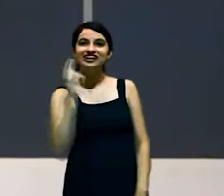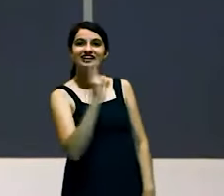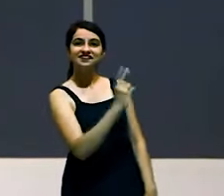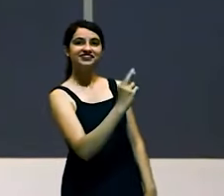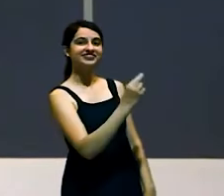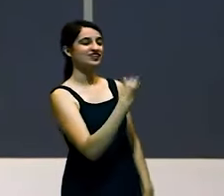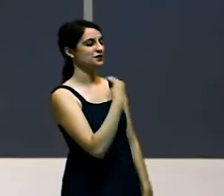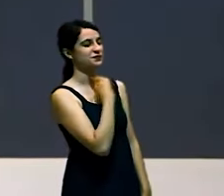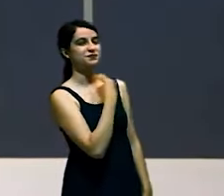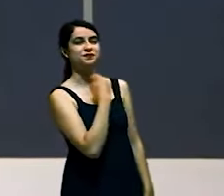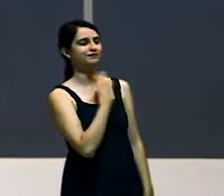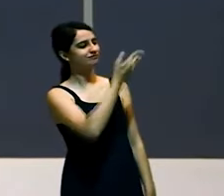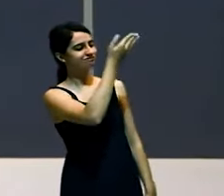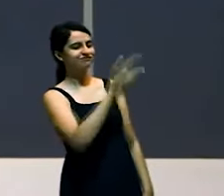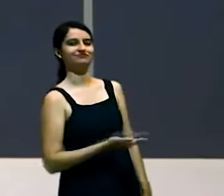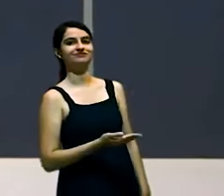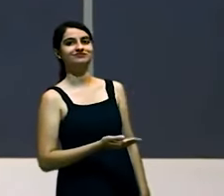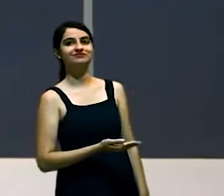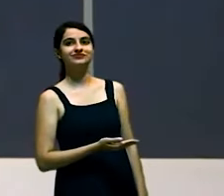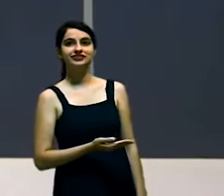Jesus: Marta,